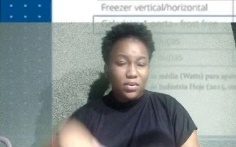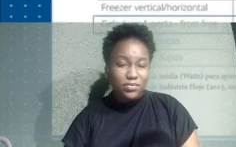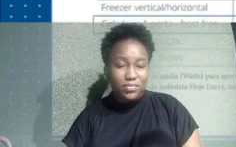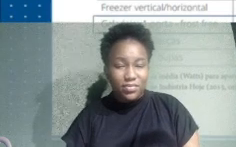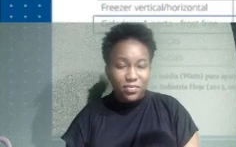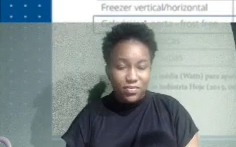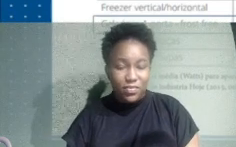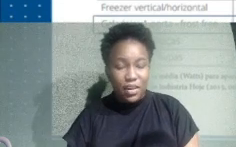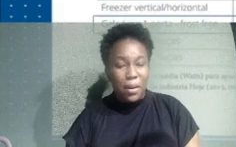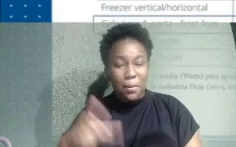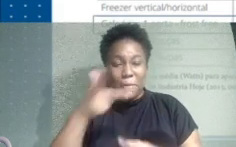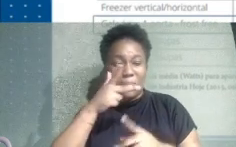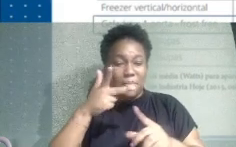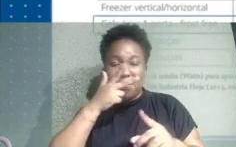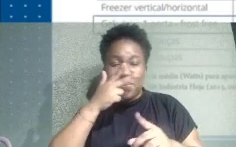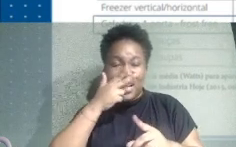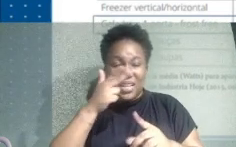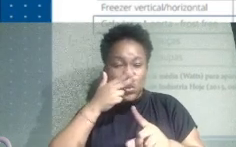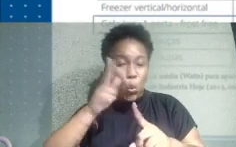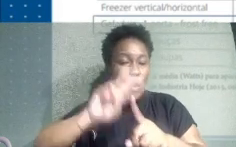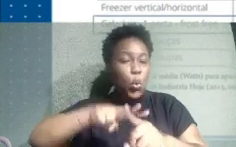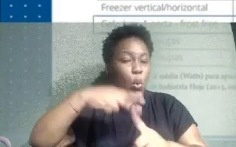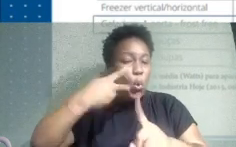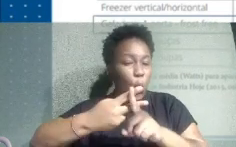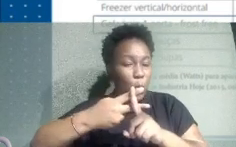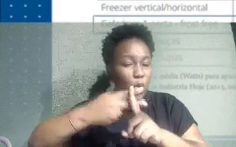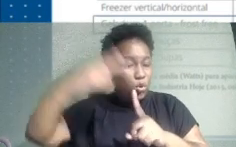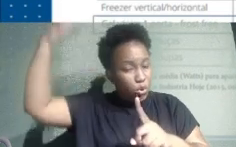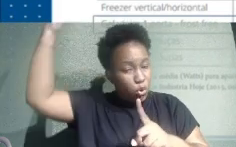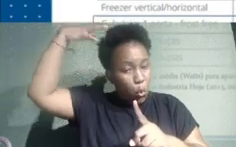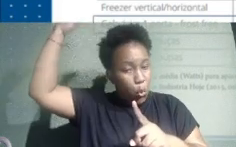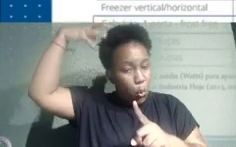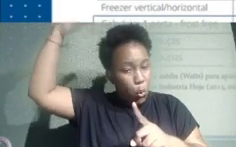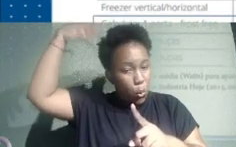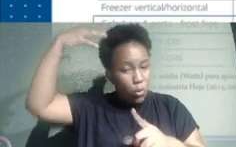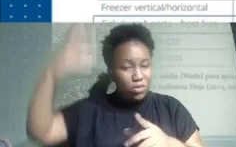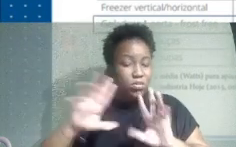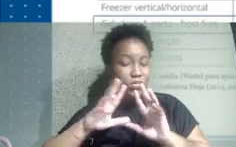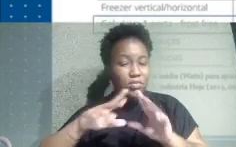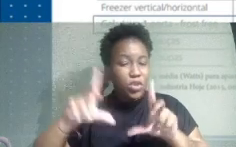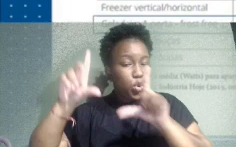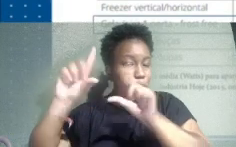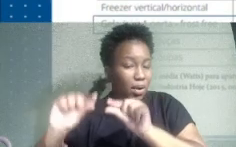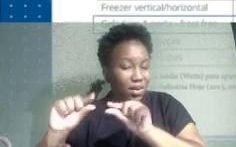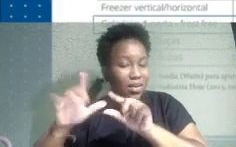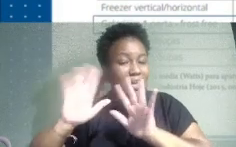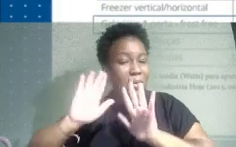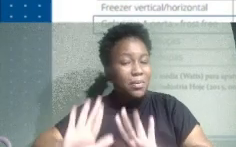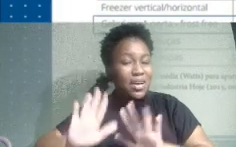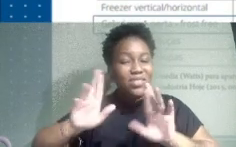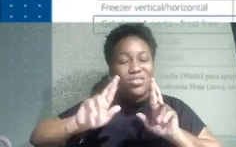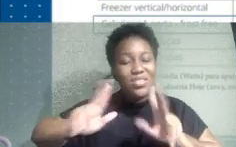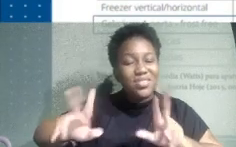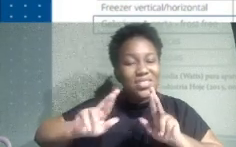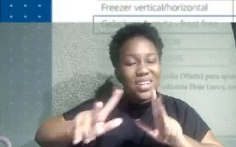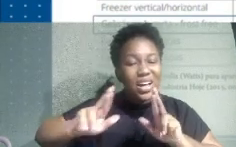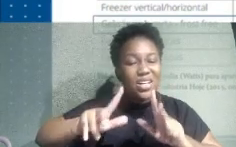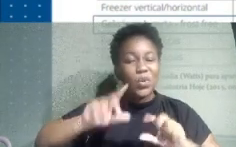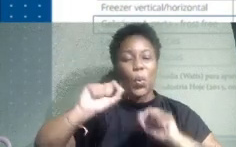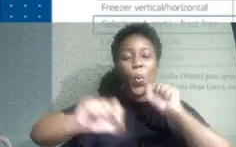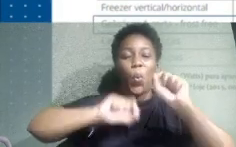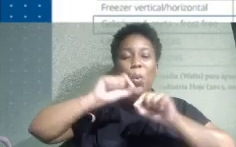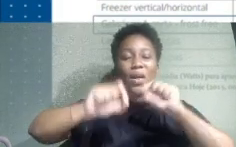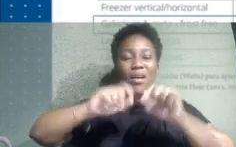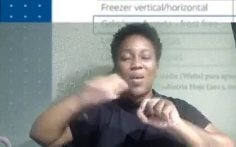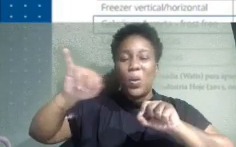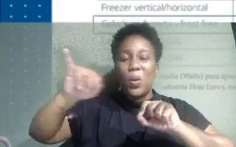quase que o dobro do chuveiro elétrico. E o chuveiro elétrico ele é utilizado muito menos. Só que a diferença se encontra aí na potência, né,